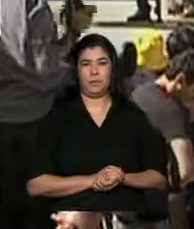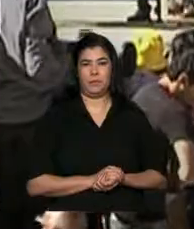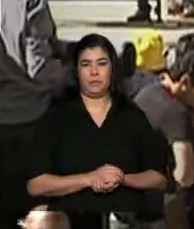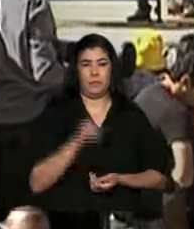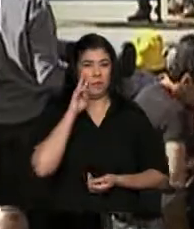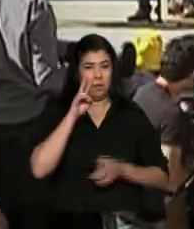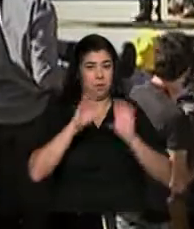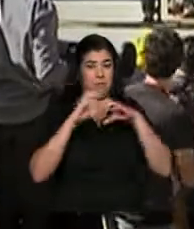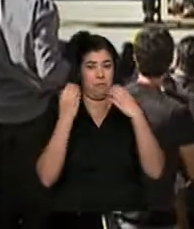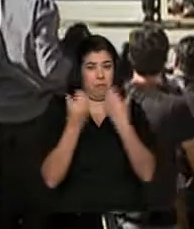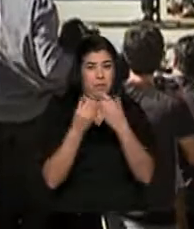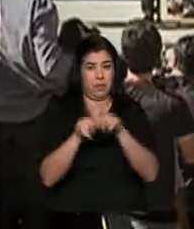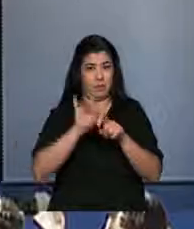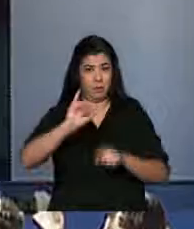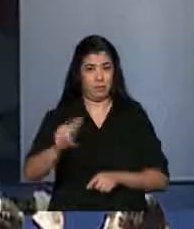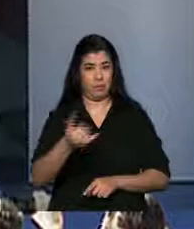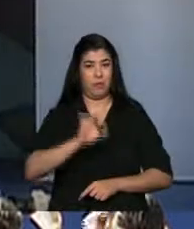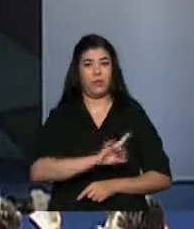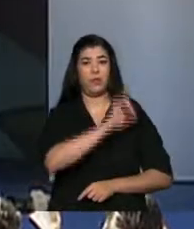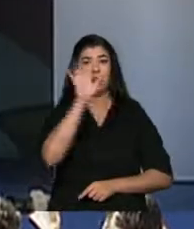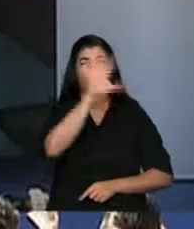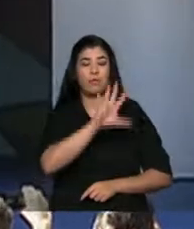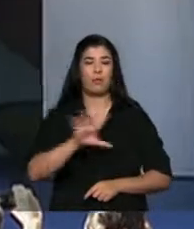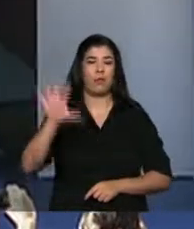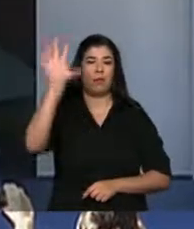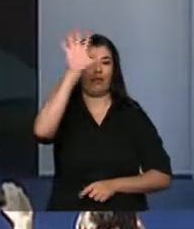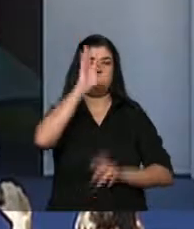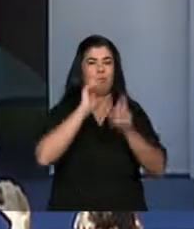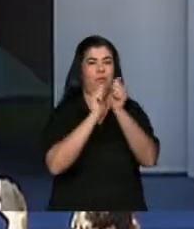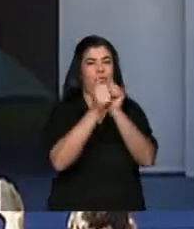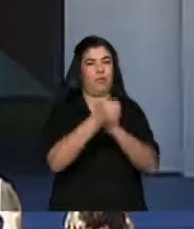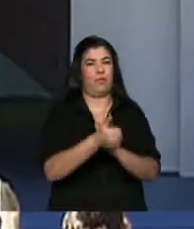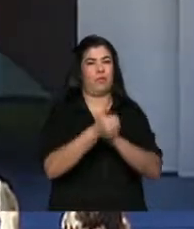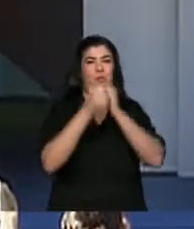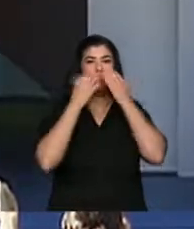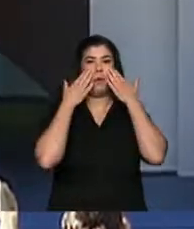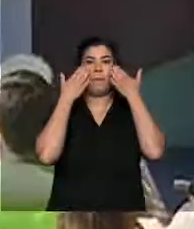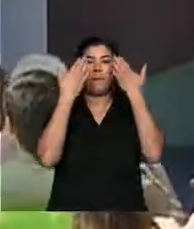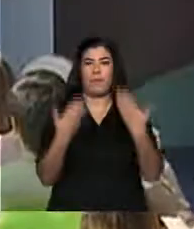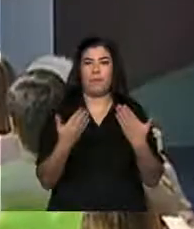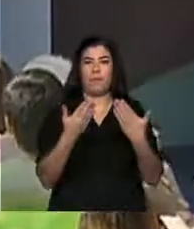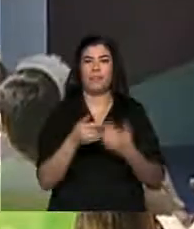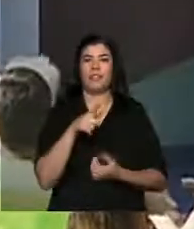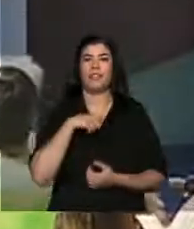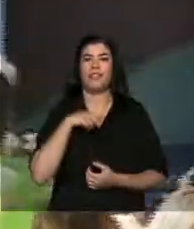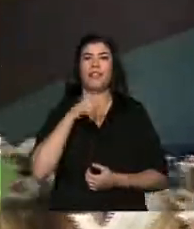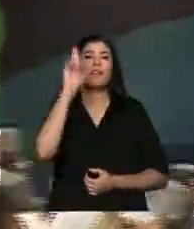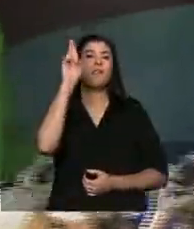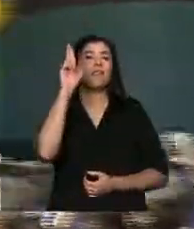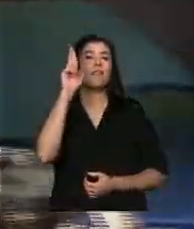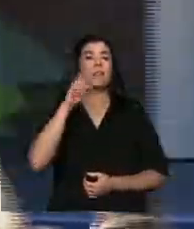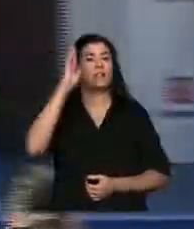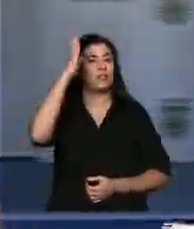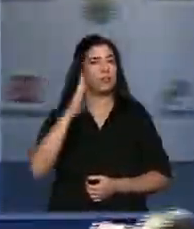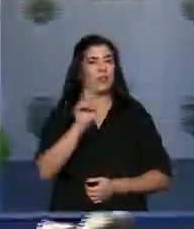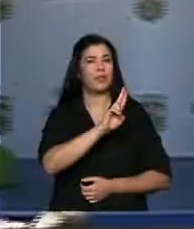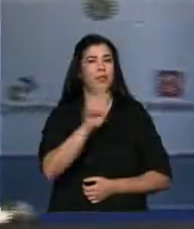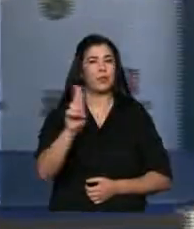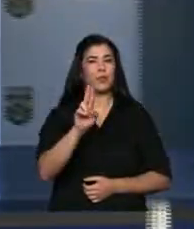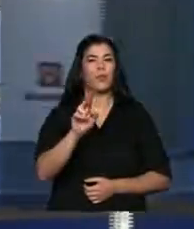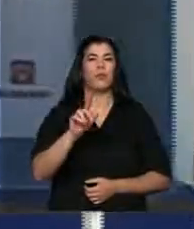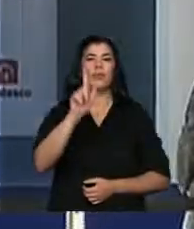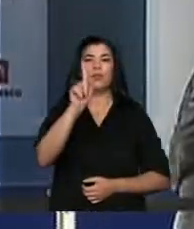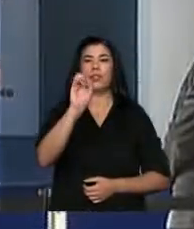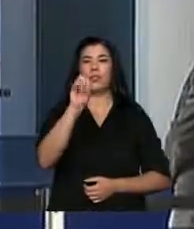O comitê aproveitou o Dia Nacional do Esporte para lançar o mascote do time Brasil, nome oficial da delegação brasileira